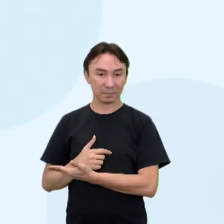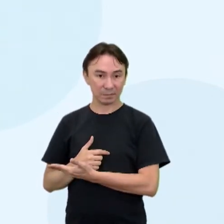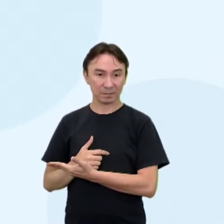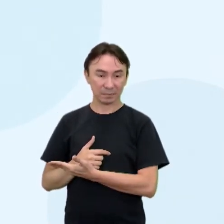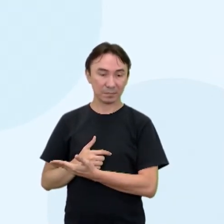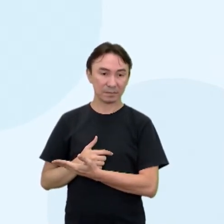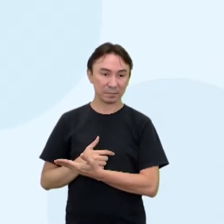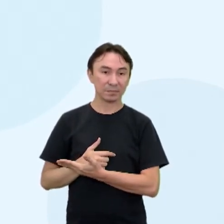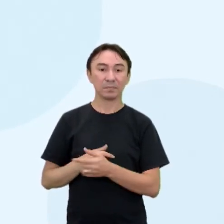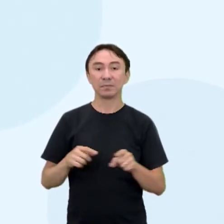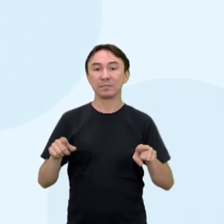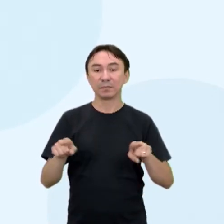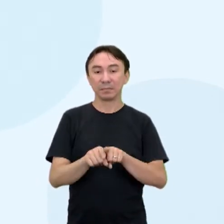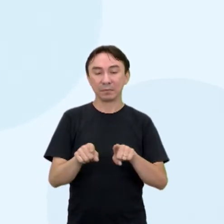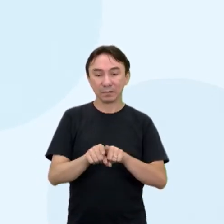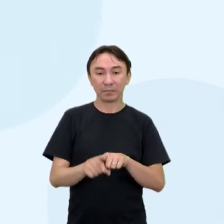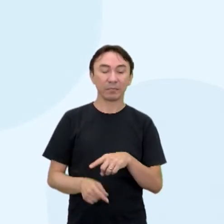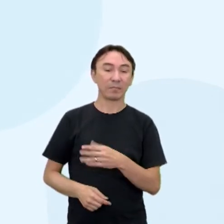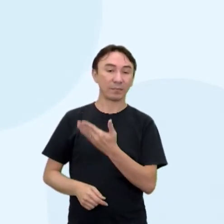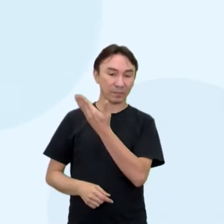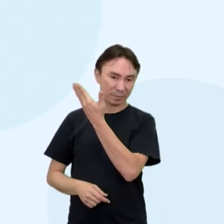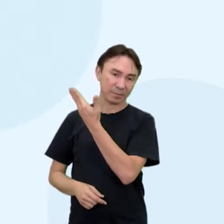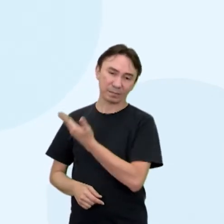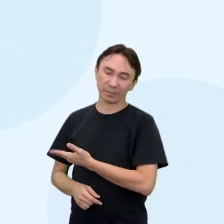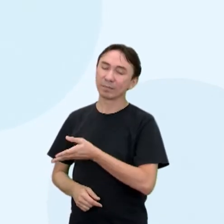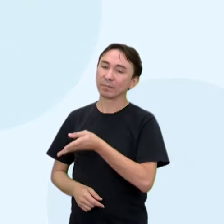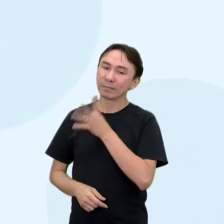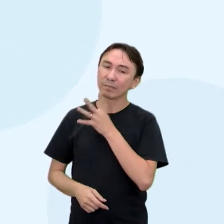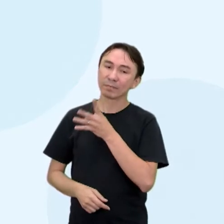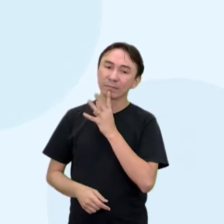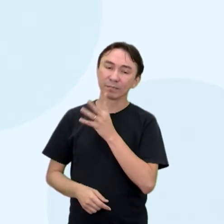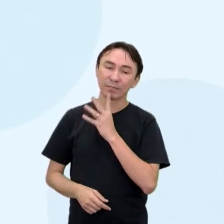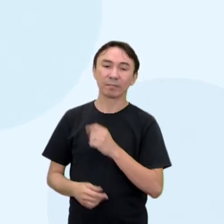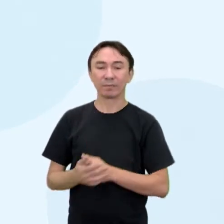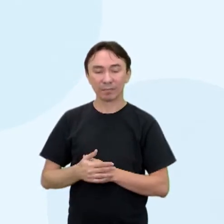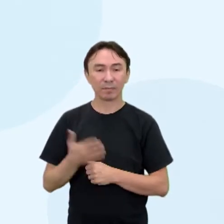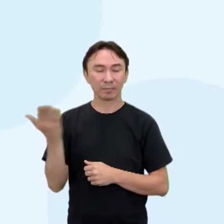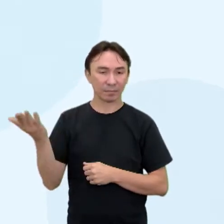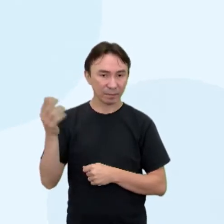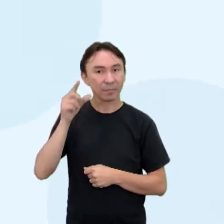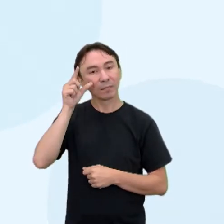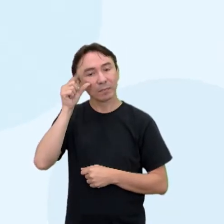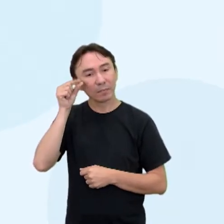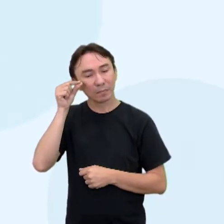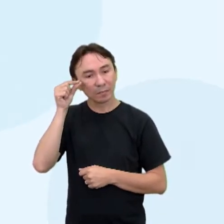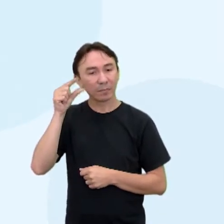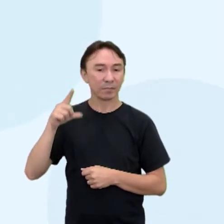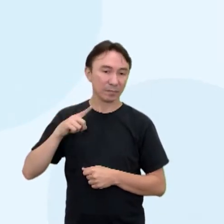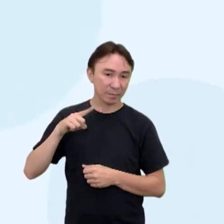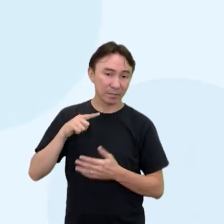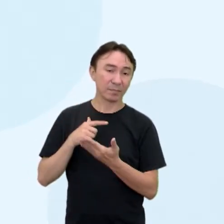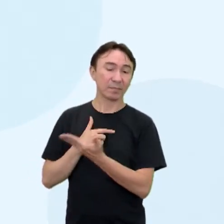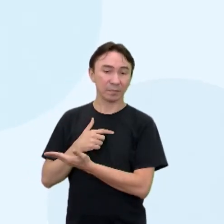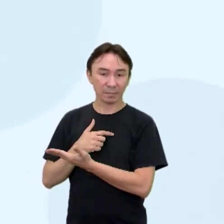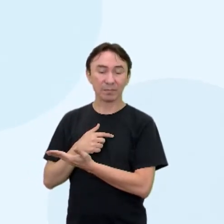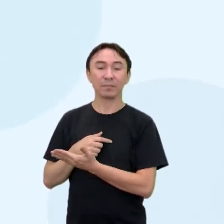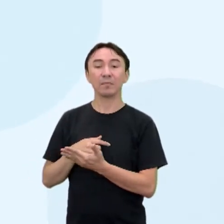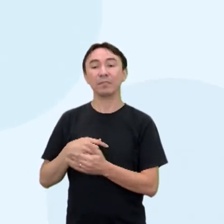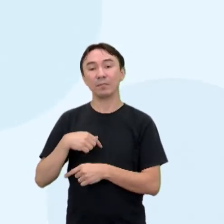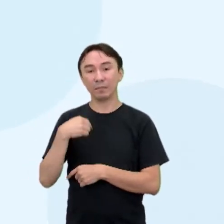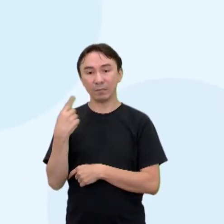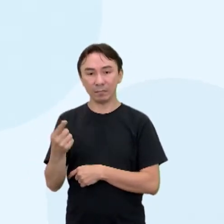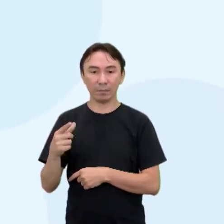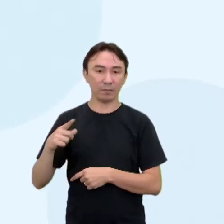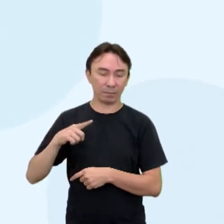mapa também. Nossos componentes curriculares, você já conhece, ali com o professor Guerreiro, trabalho político e pensamento econômico, demografia